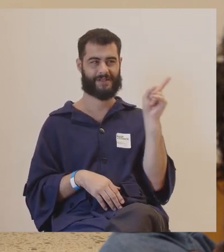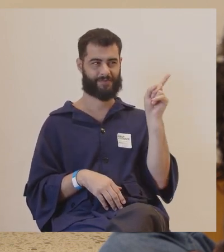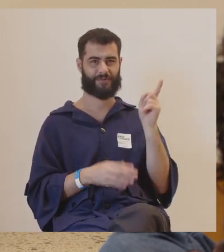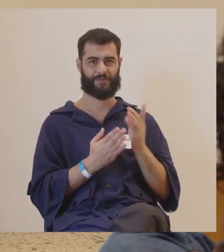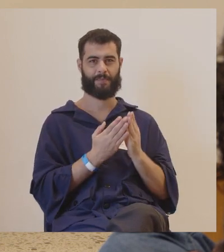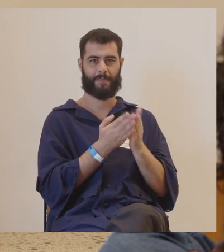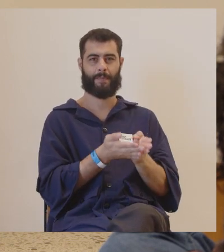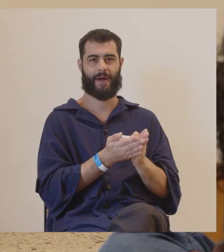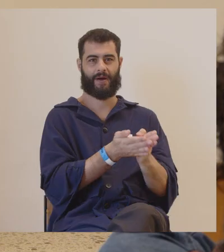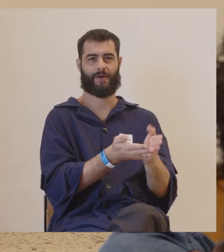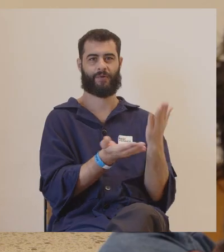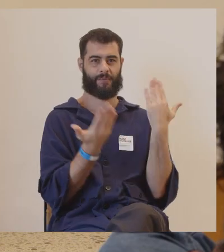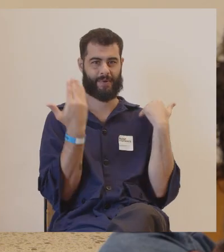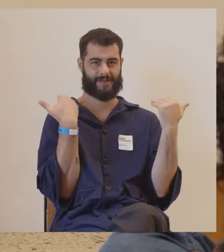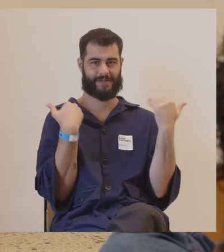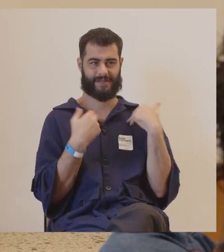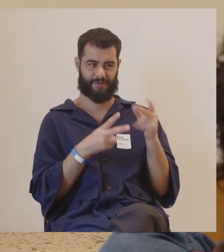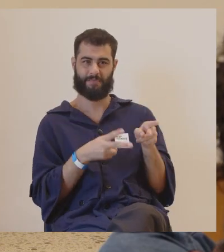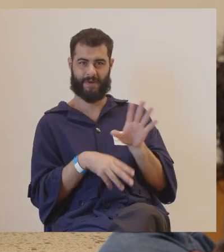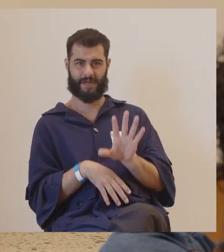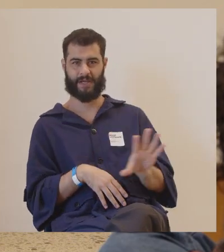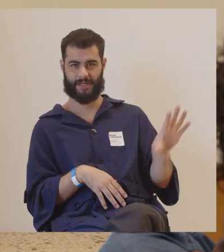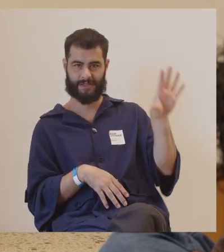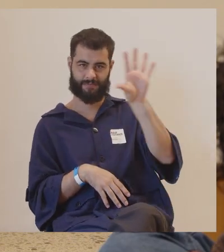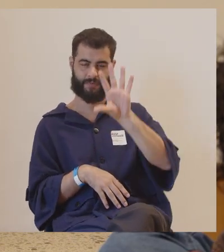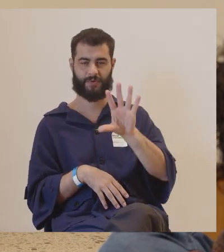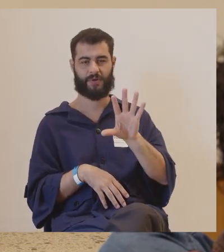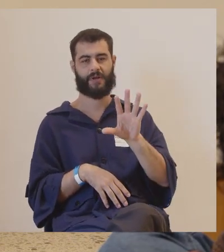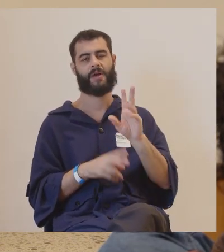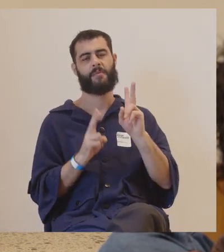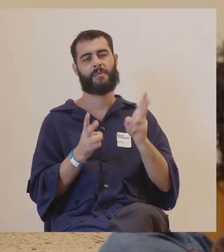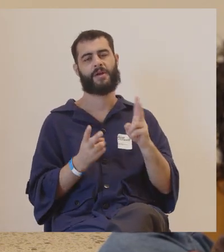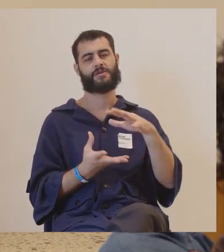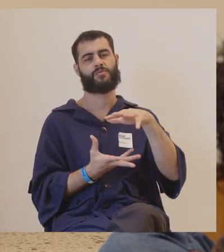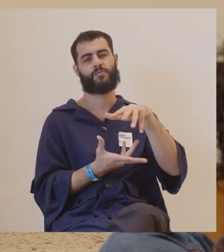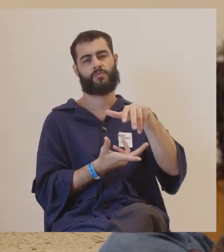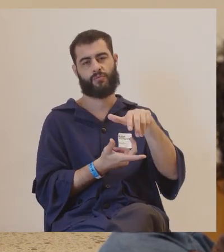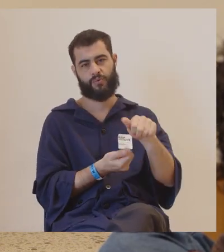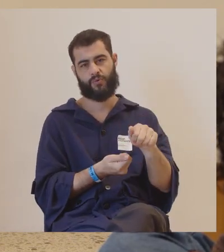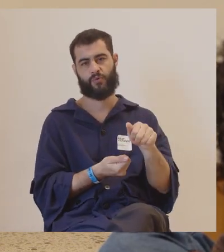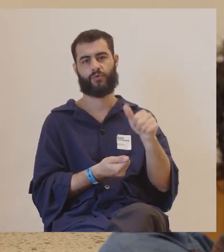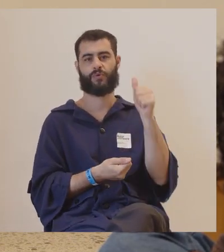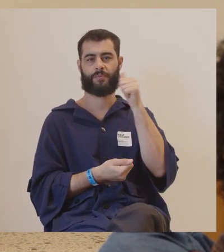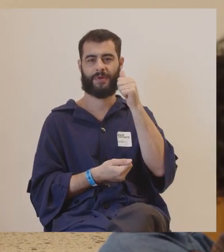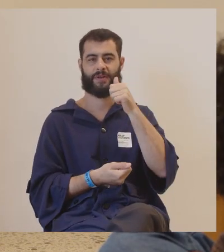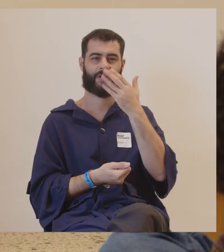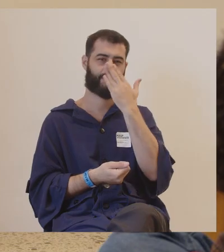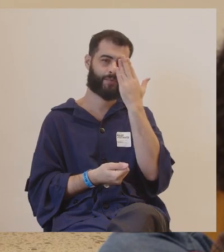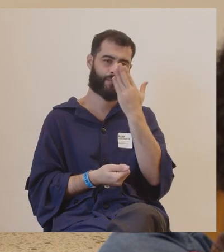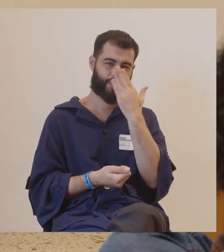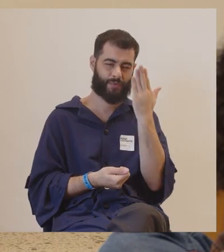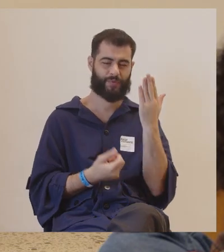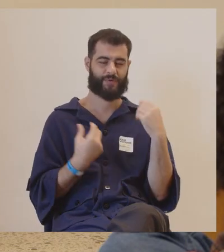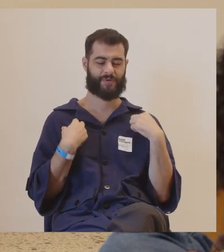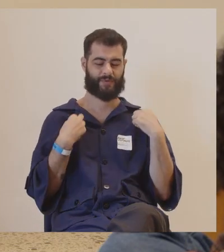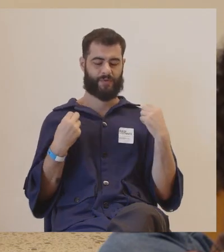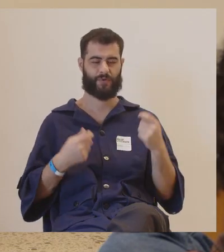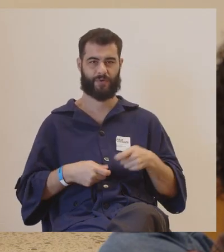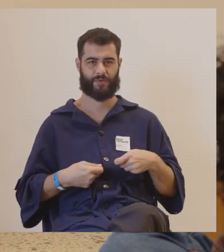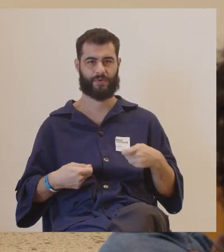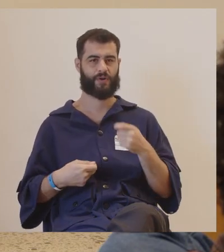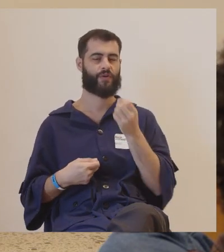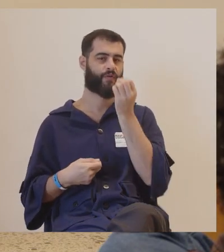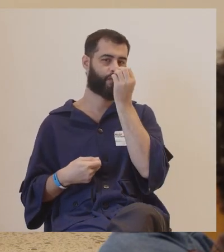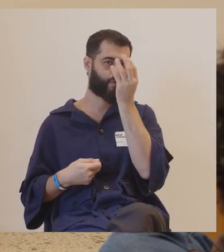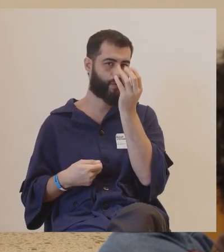porque, claro, ele está nesse universo das oiran, né? Das figuras femininas que são flores de beleza e